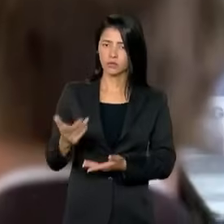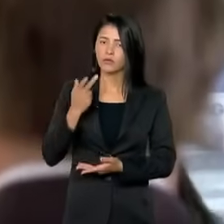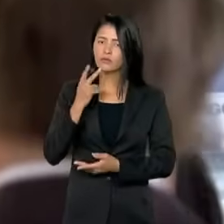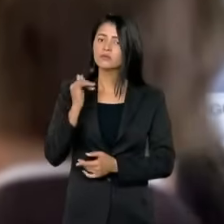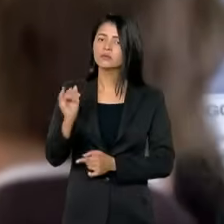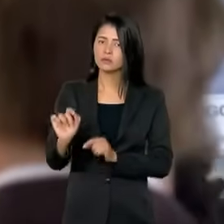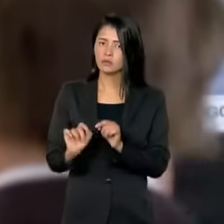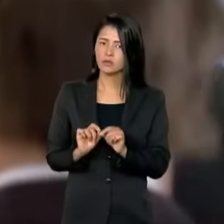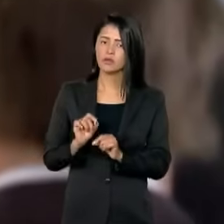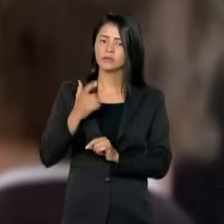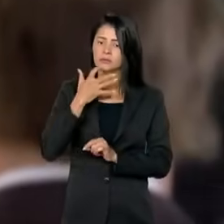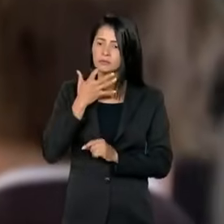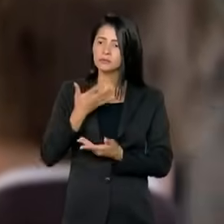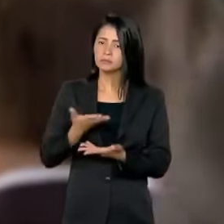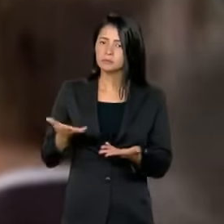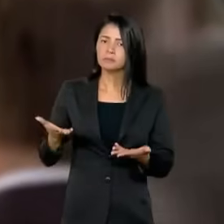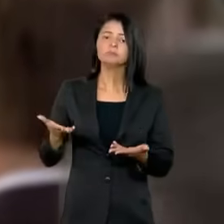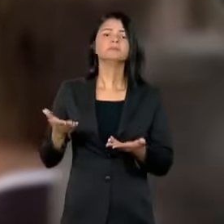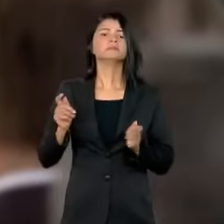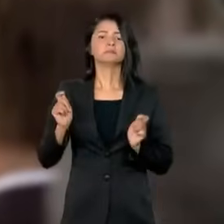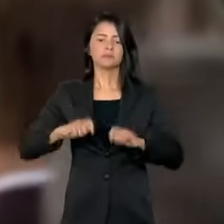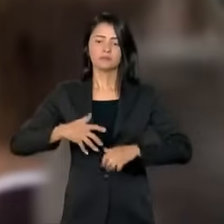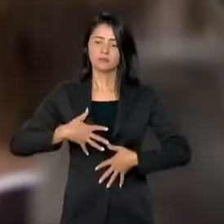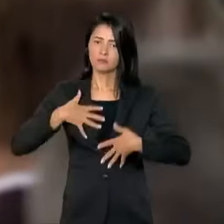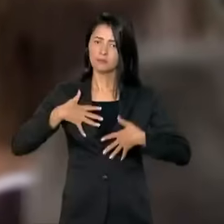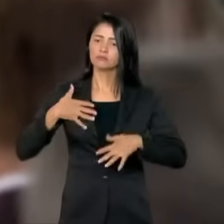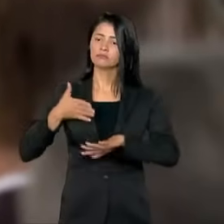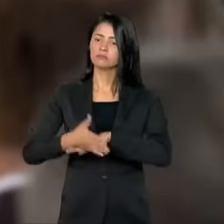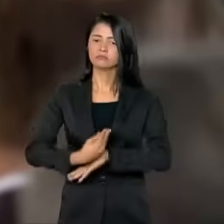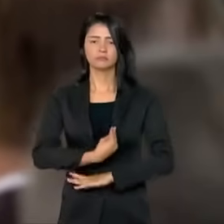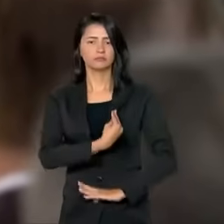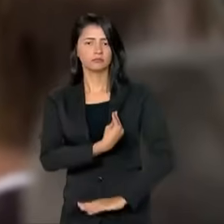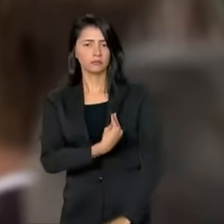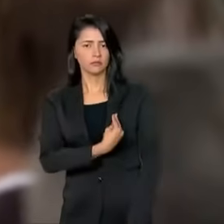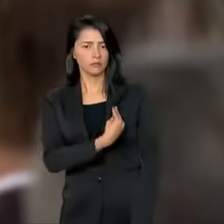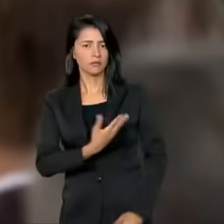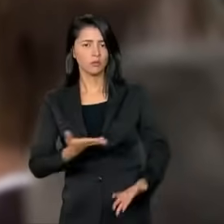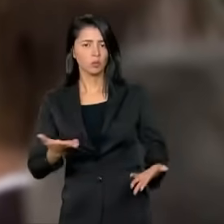dizer da satisfação de poder estar aqui.